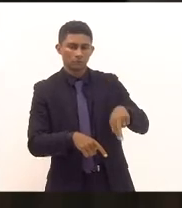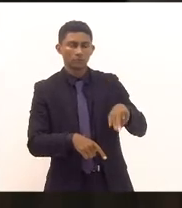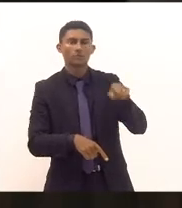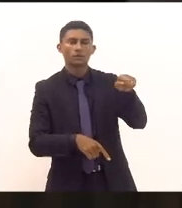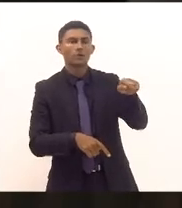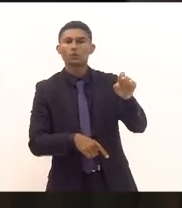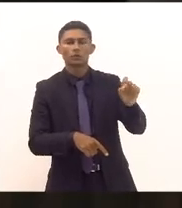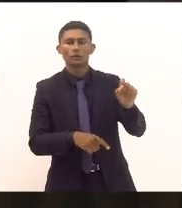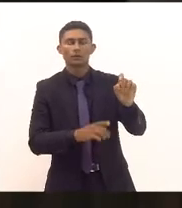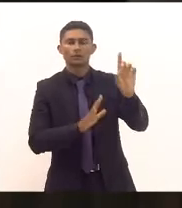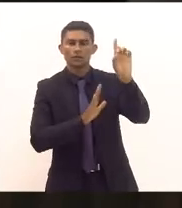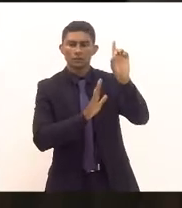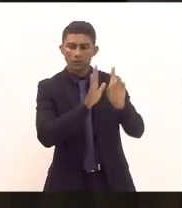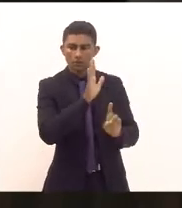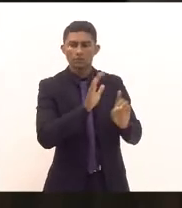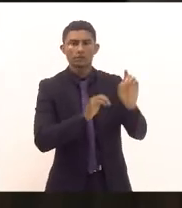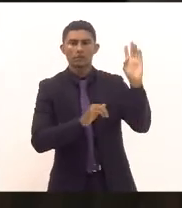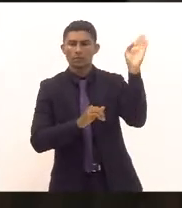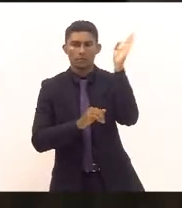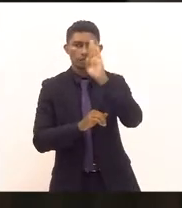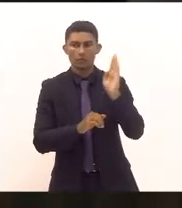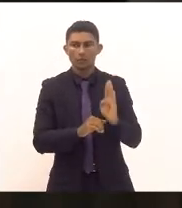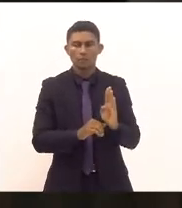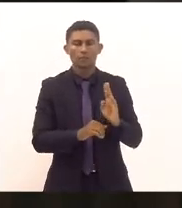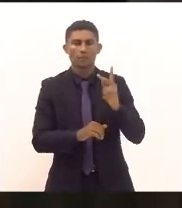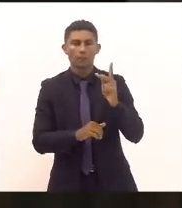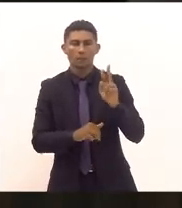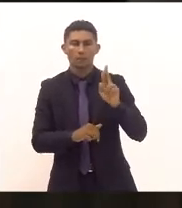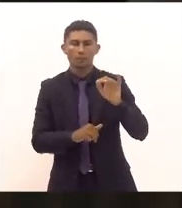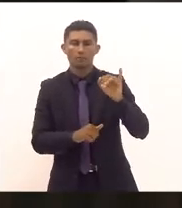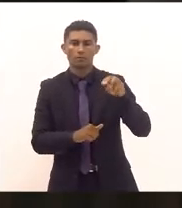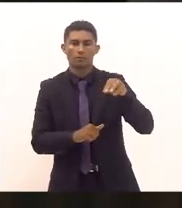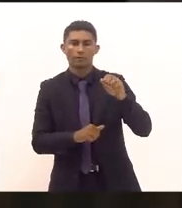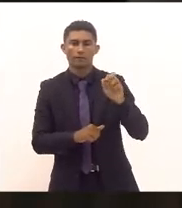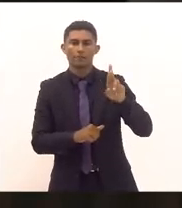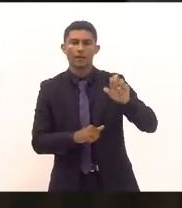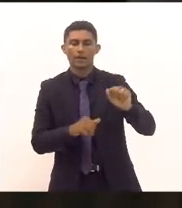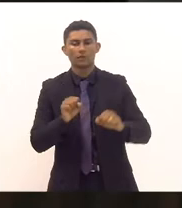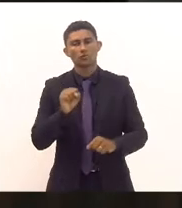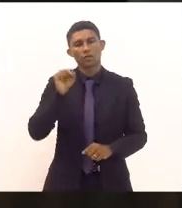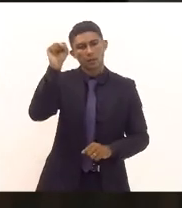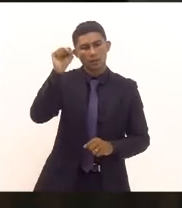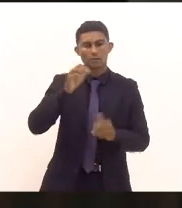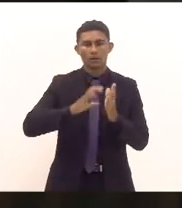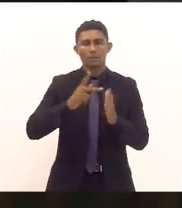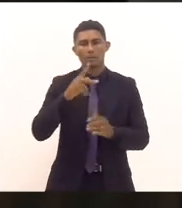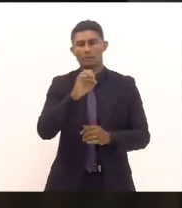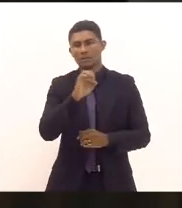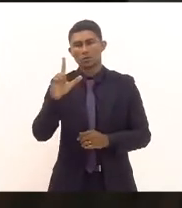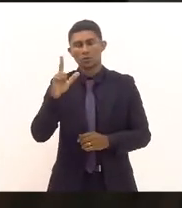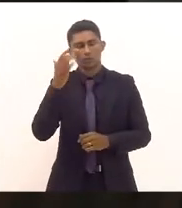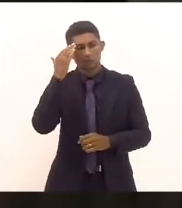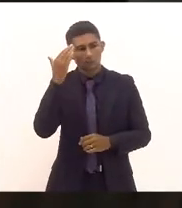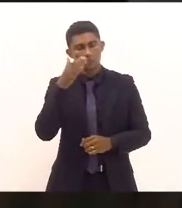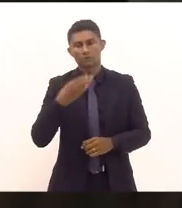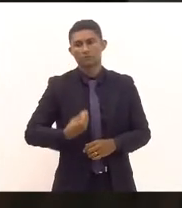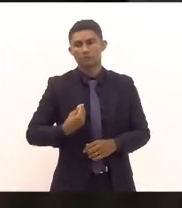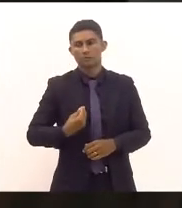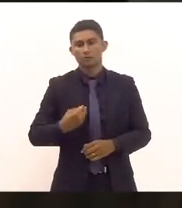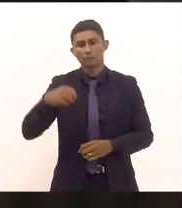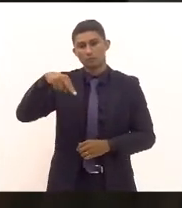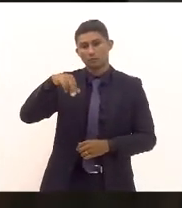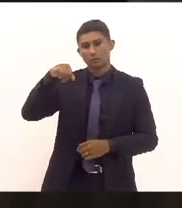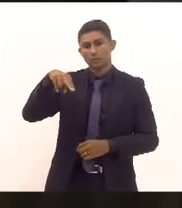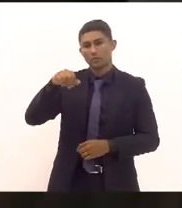que é da direção nacional a tabela socialista do pessoal muito obrigada pela presença Luan senhora